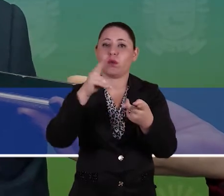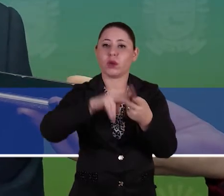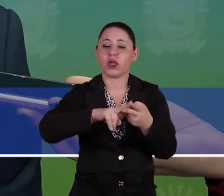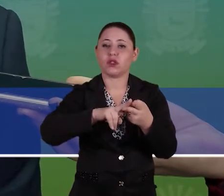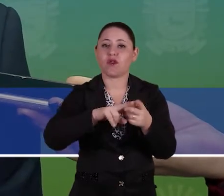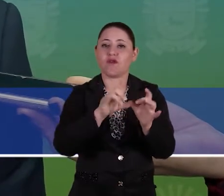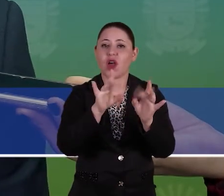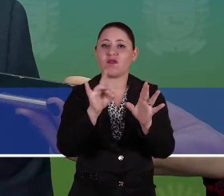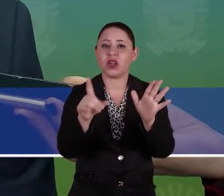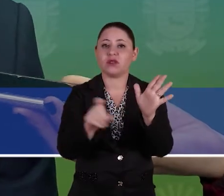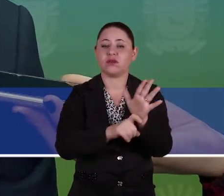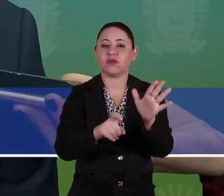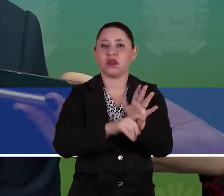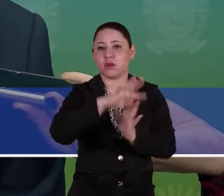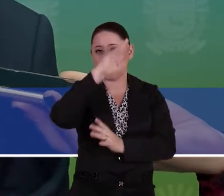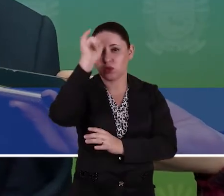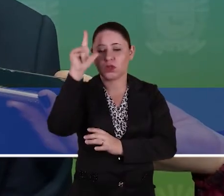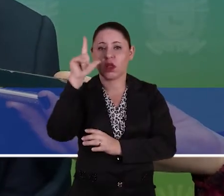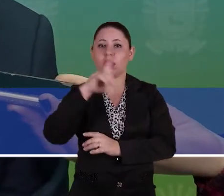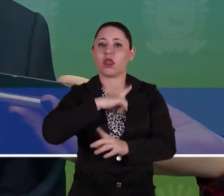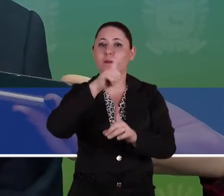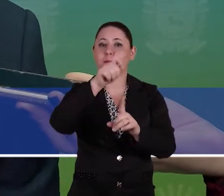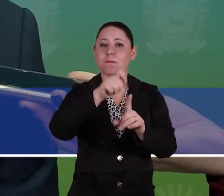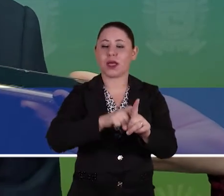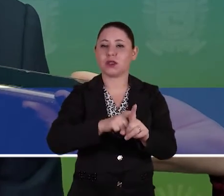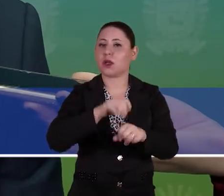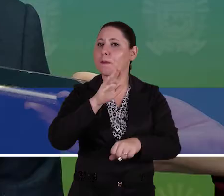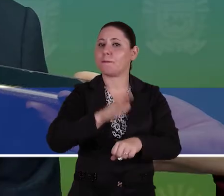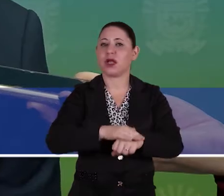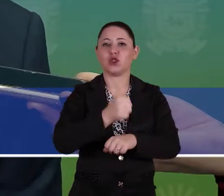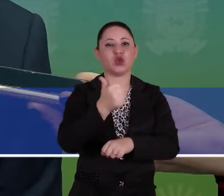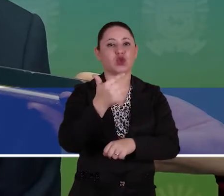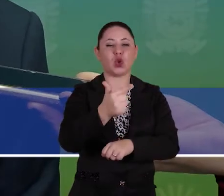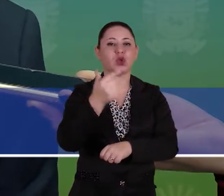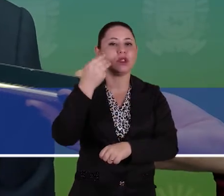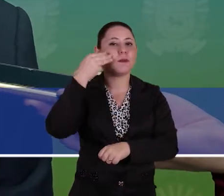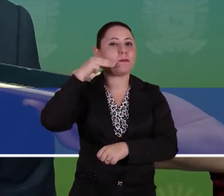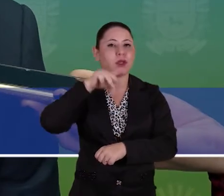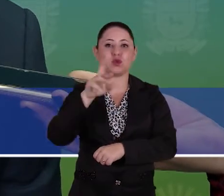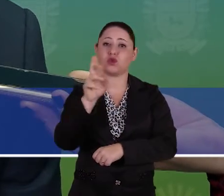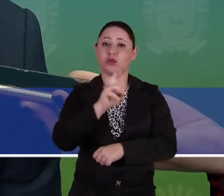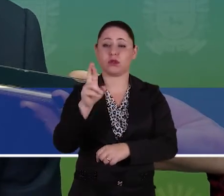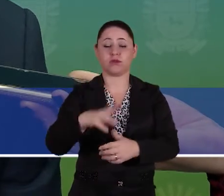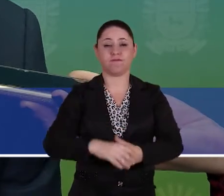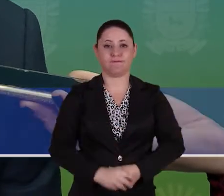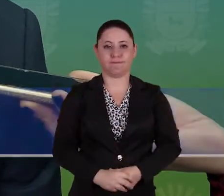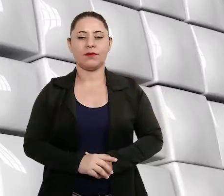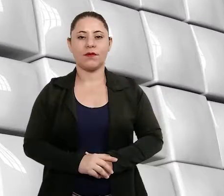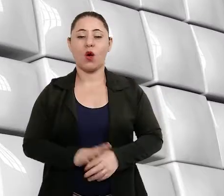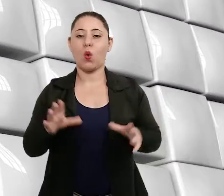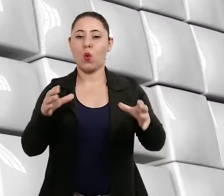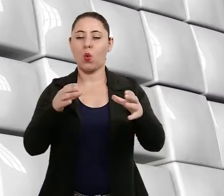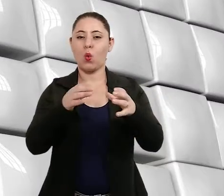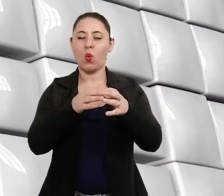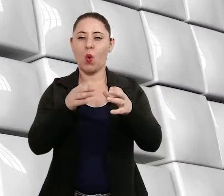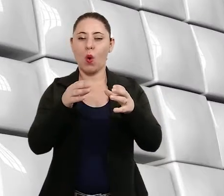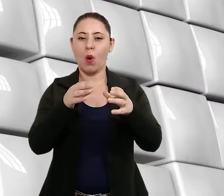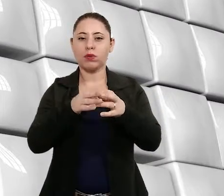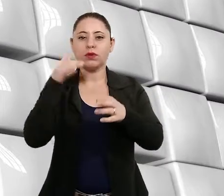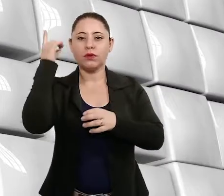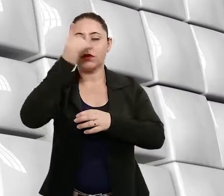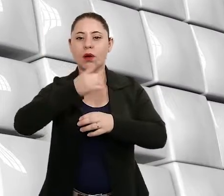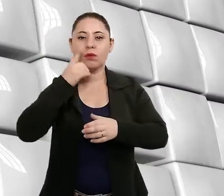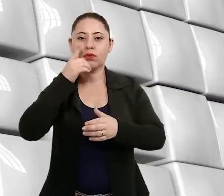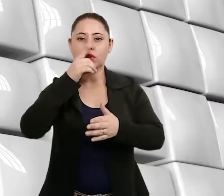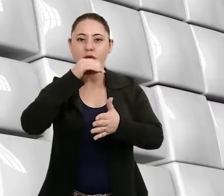do tráfico, Mato Grosso do Sul gasta mensalmente mais de 12 milhões de reais. A Frente Parlamentar